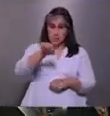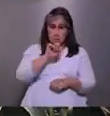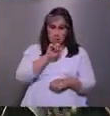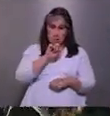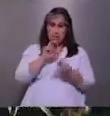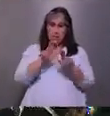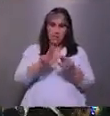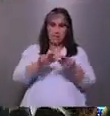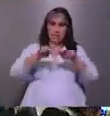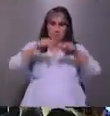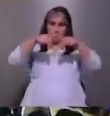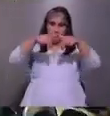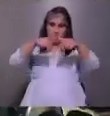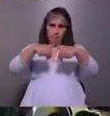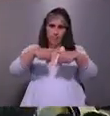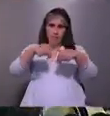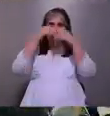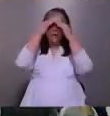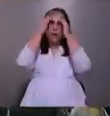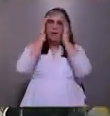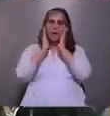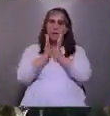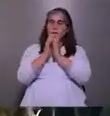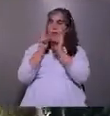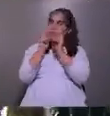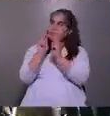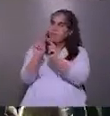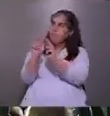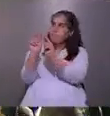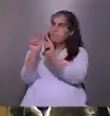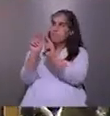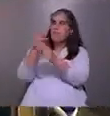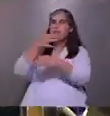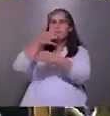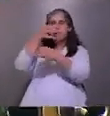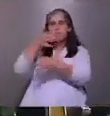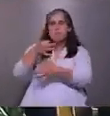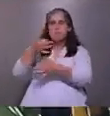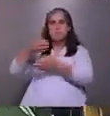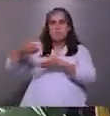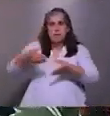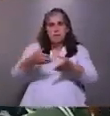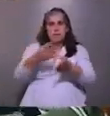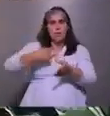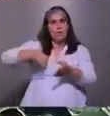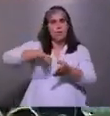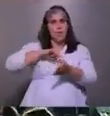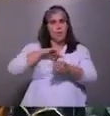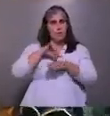fixo em Maria, que nos guia nos caminhos, incertezas, esperanças e